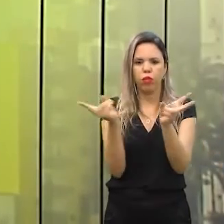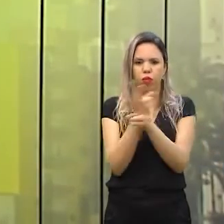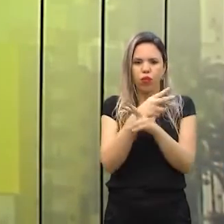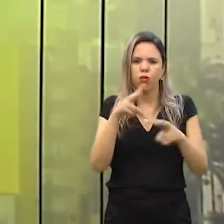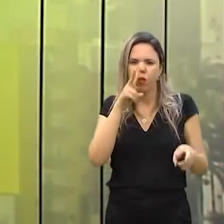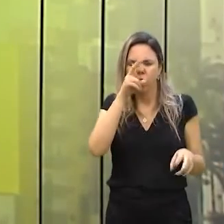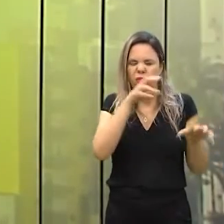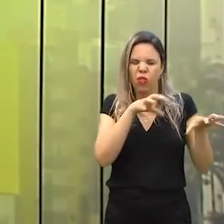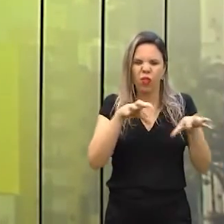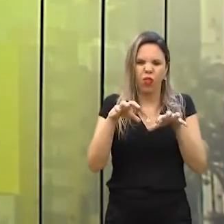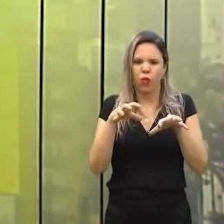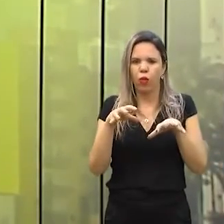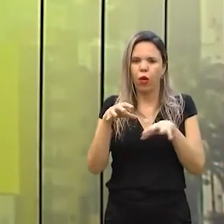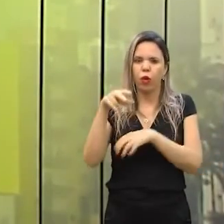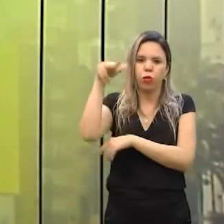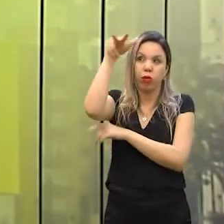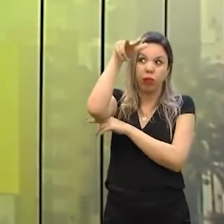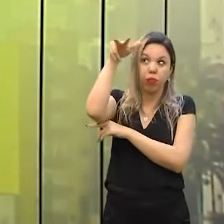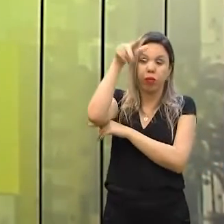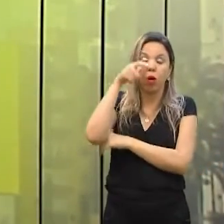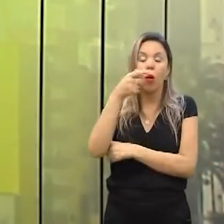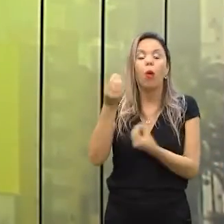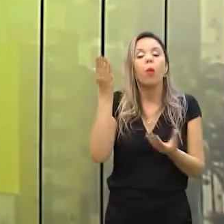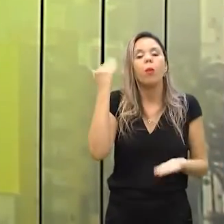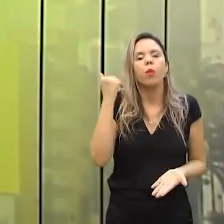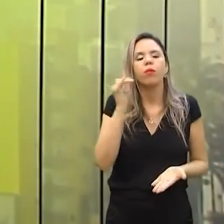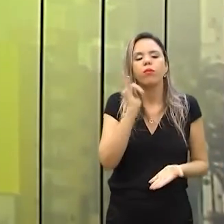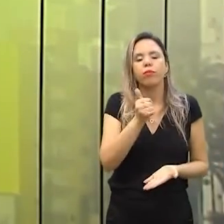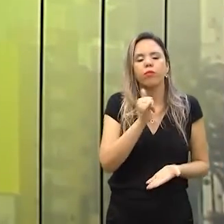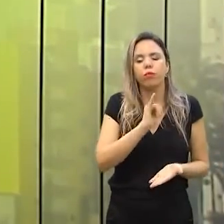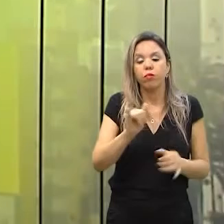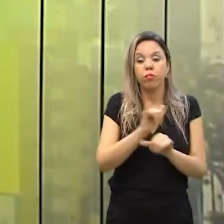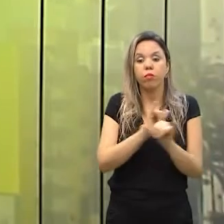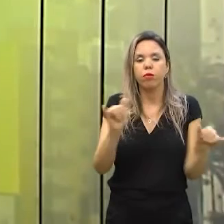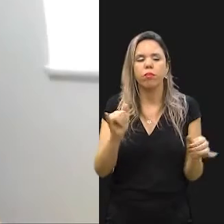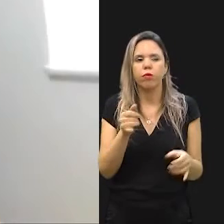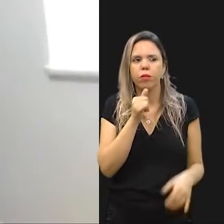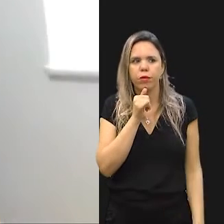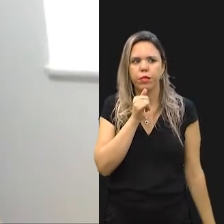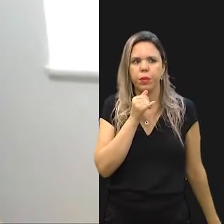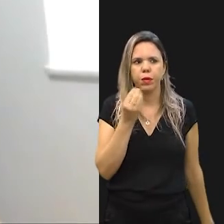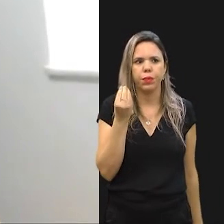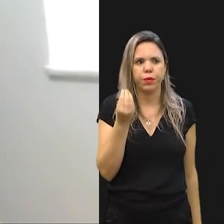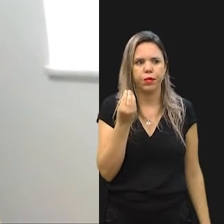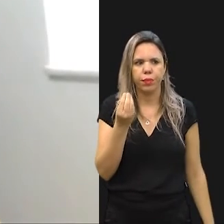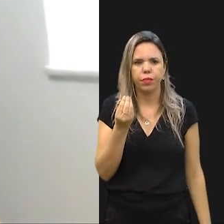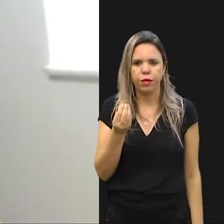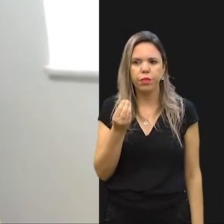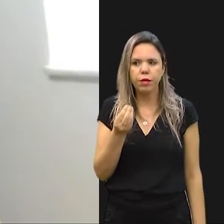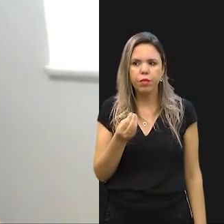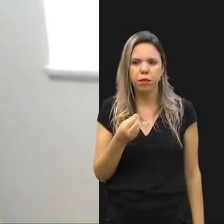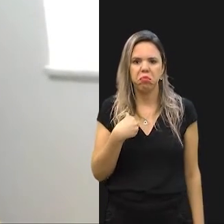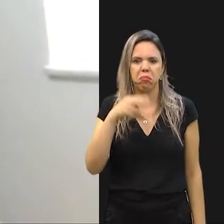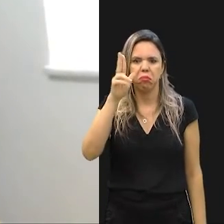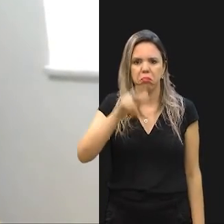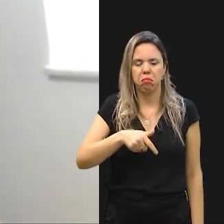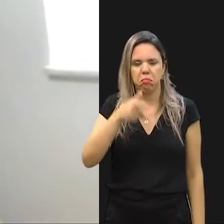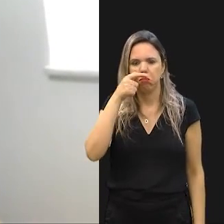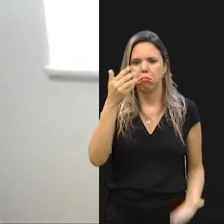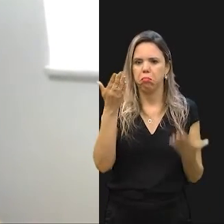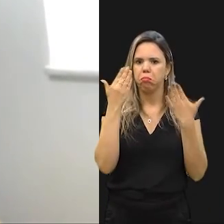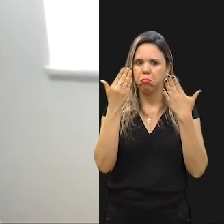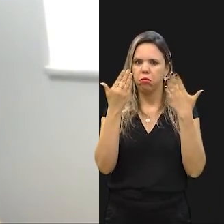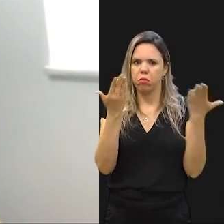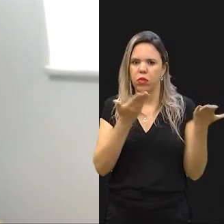por satélite? Como é que vocês ficam sabendo e emitem um alerta, por exemplo? Olha, eu nunca me deparei com uma situação